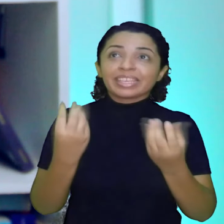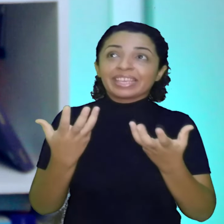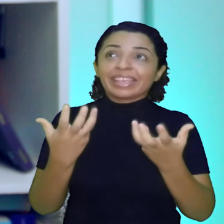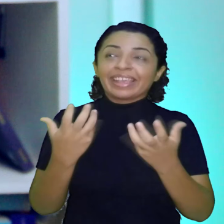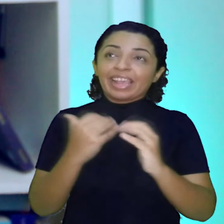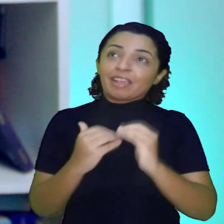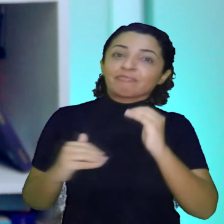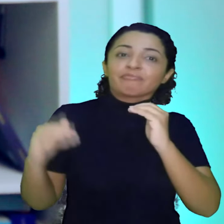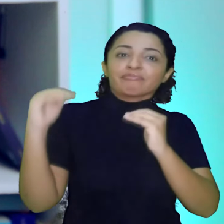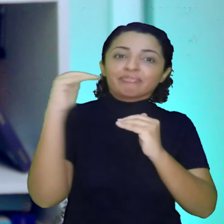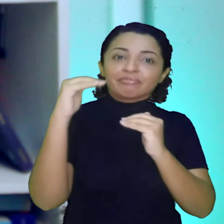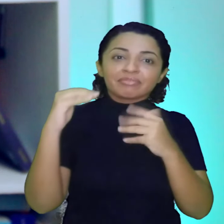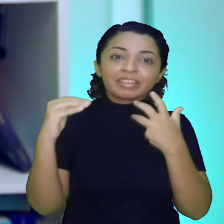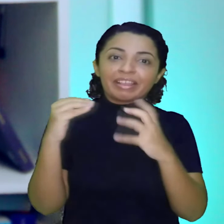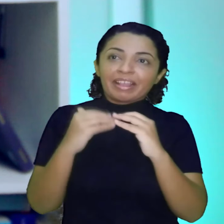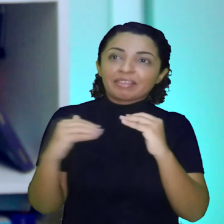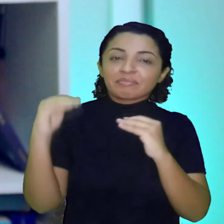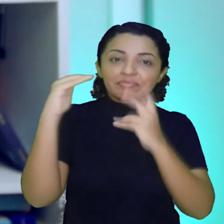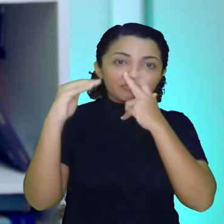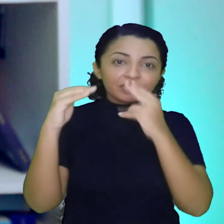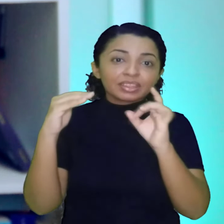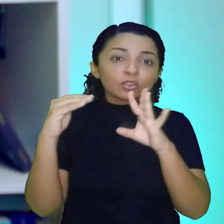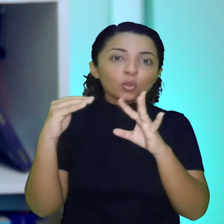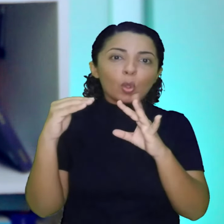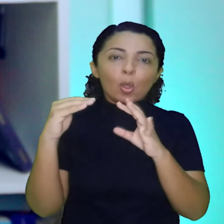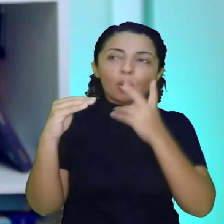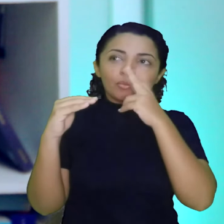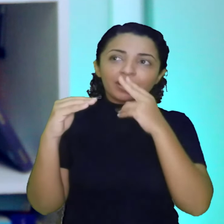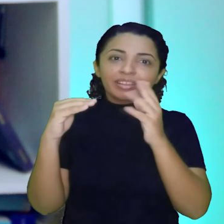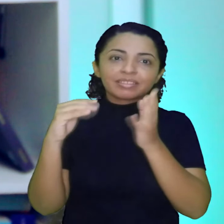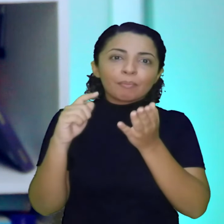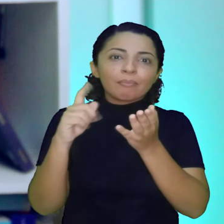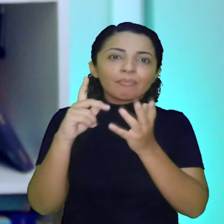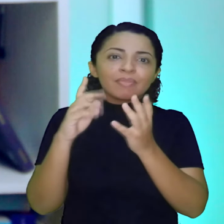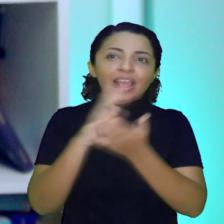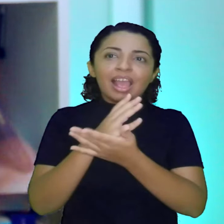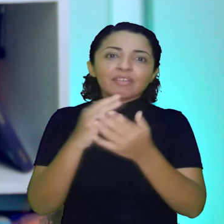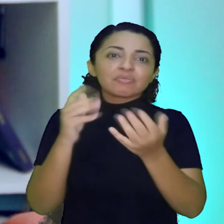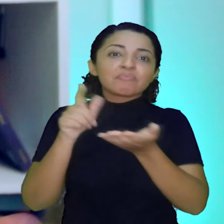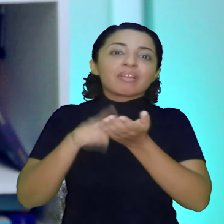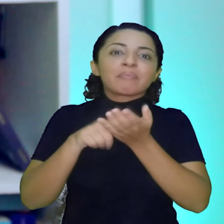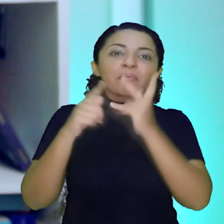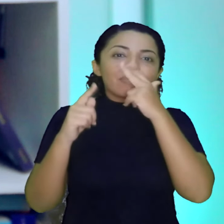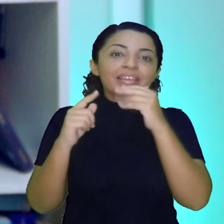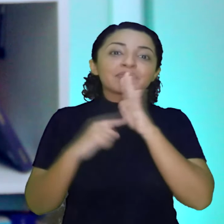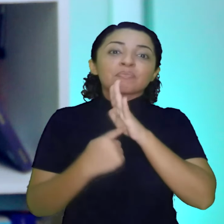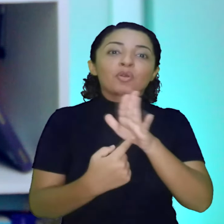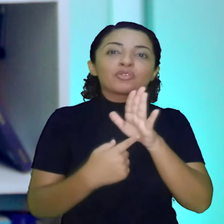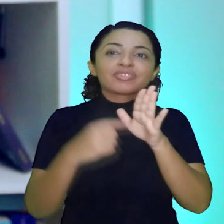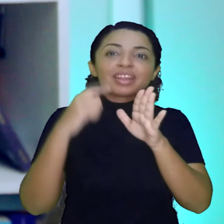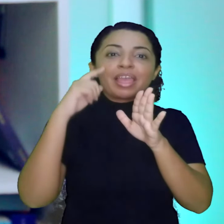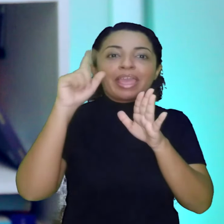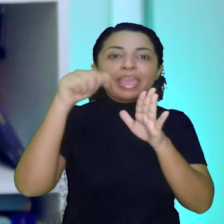promoção ilusória, de que ela está ali a título somente de cumprir uma suposta causa social para a empresa, de cumprir